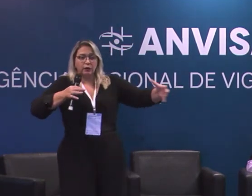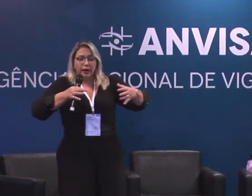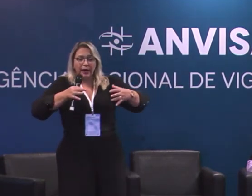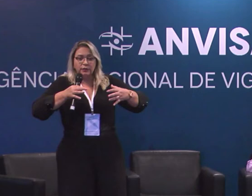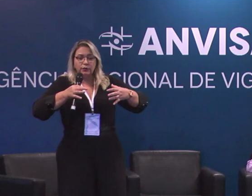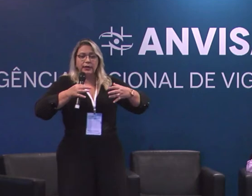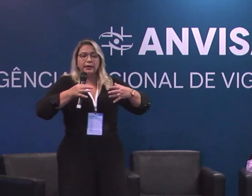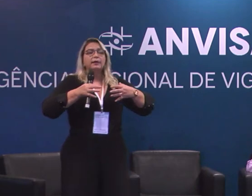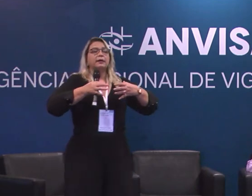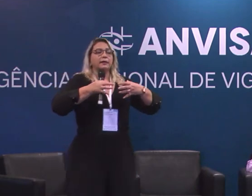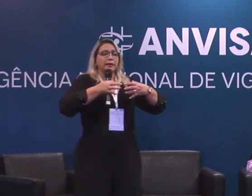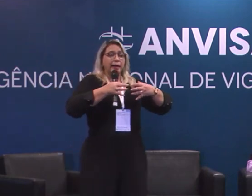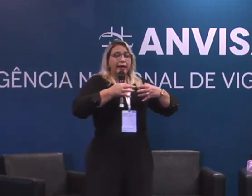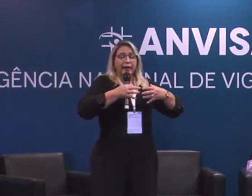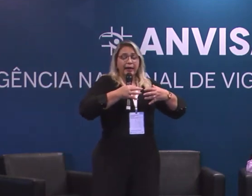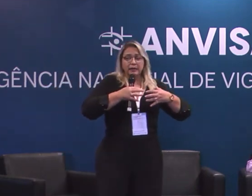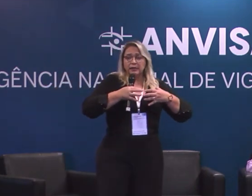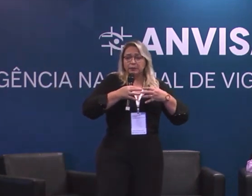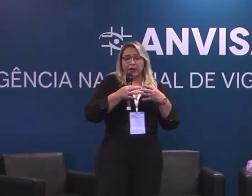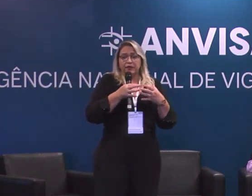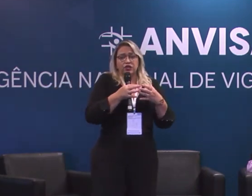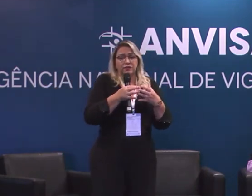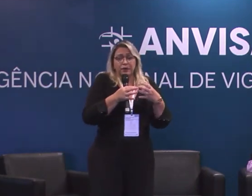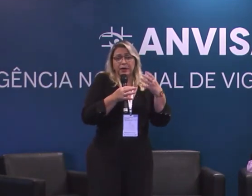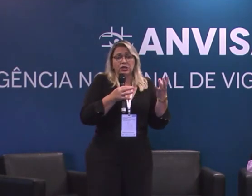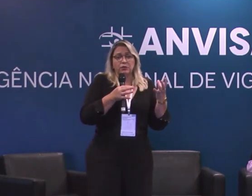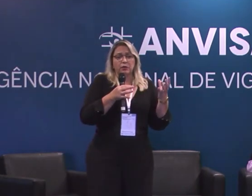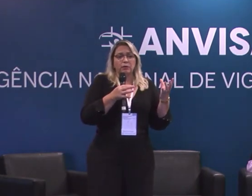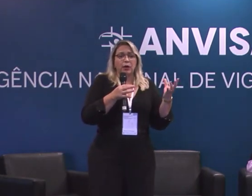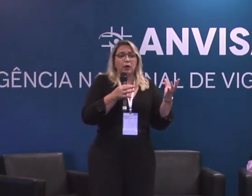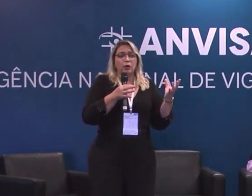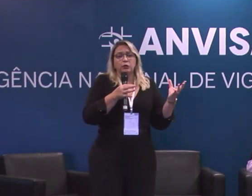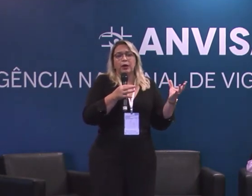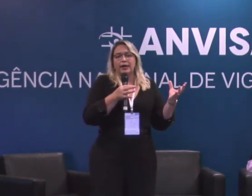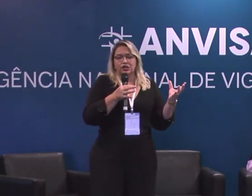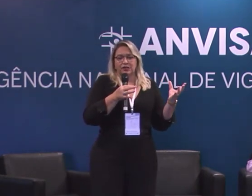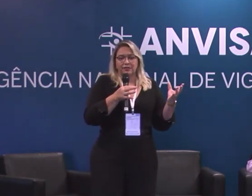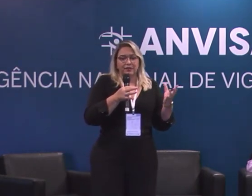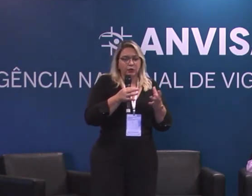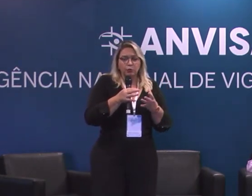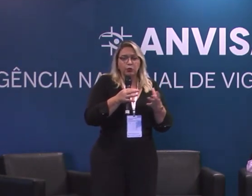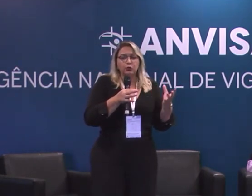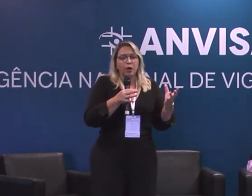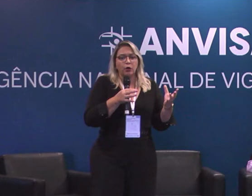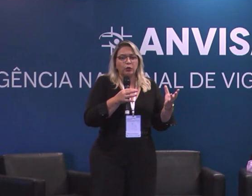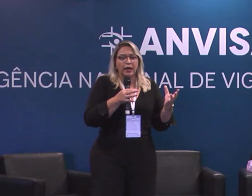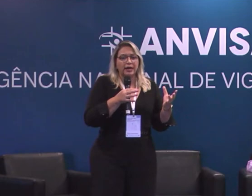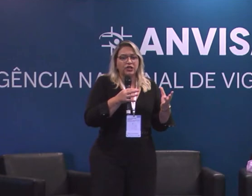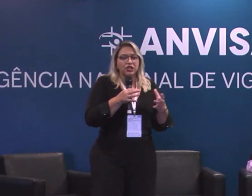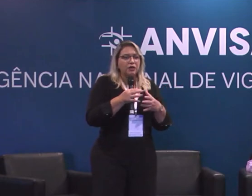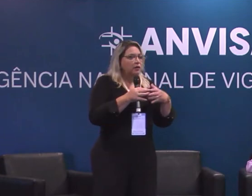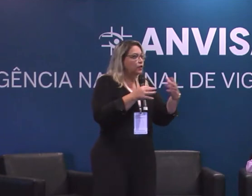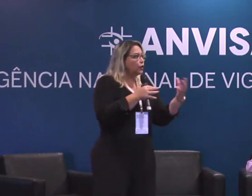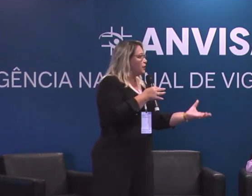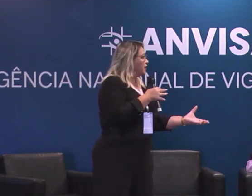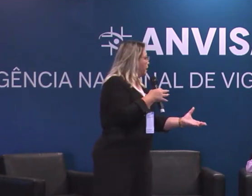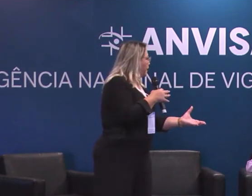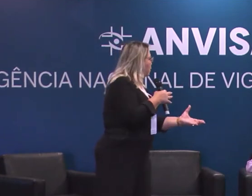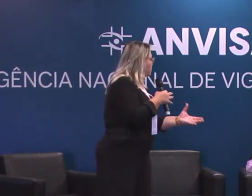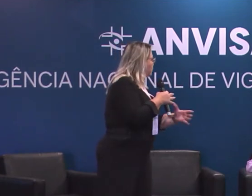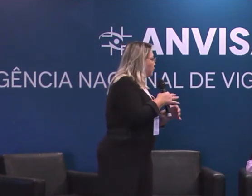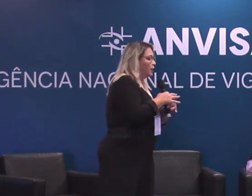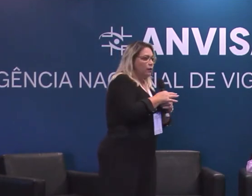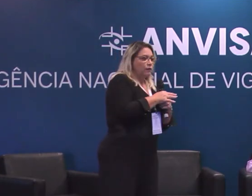regulado, eles... Porque, veja, imagine uma rotulagem. Você não muda uma rotulagem de um dia para o